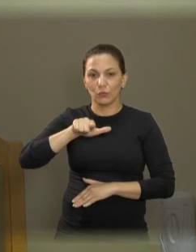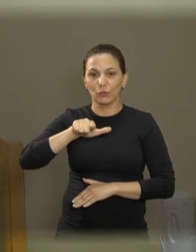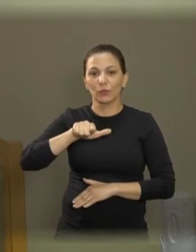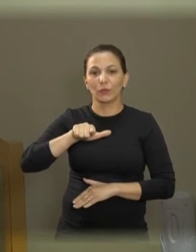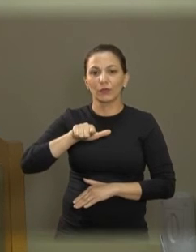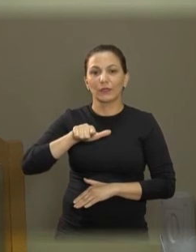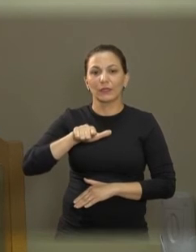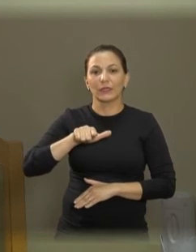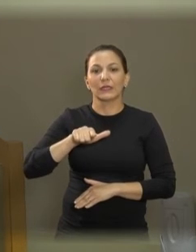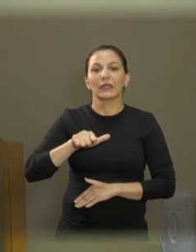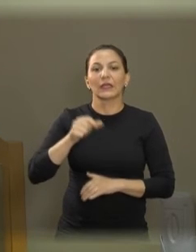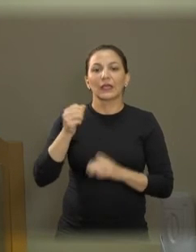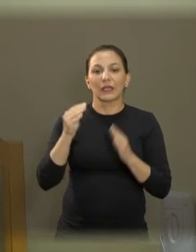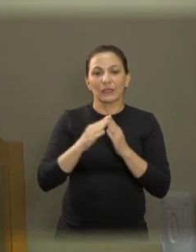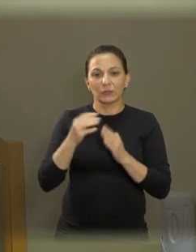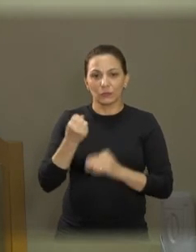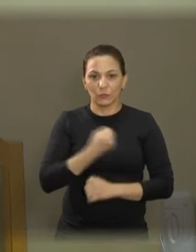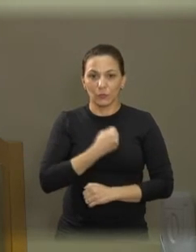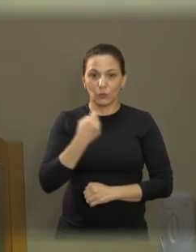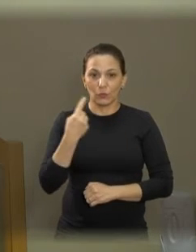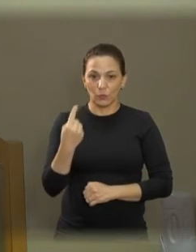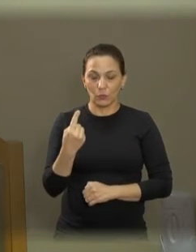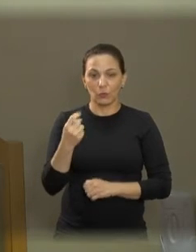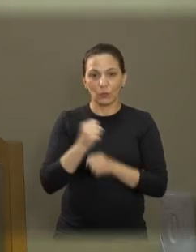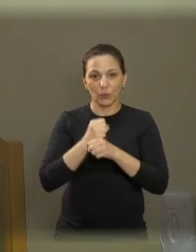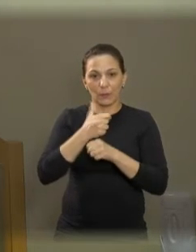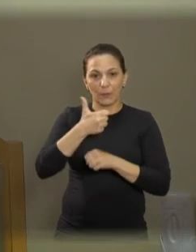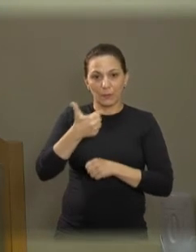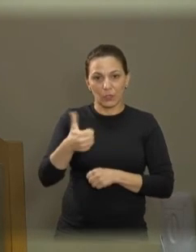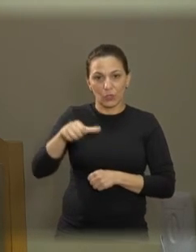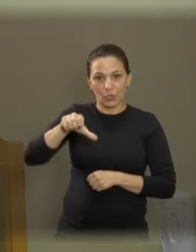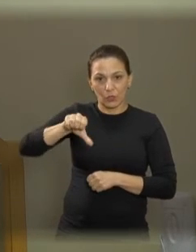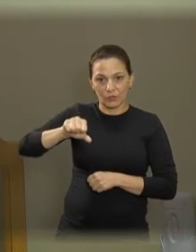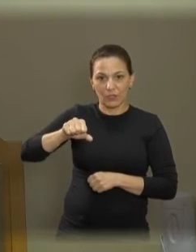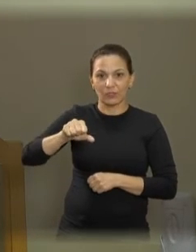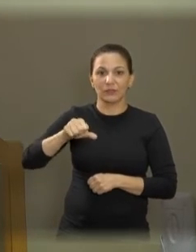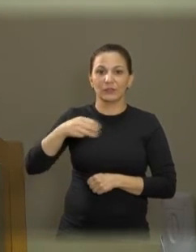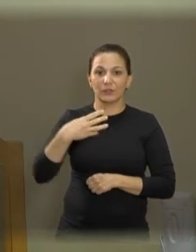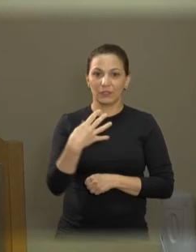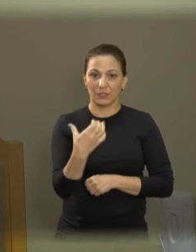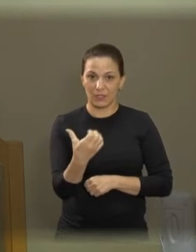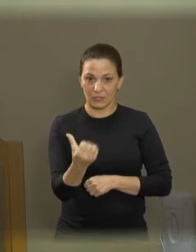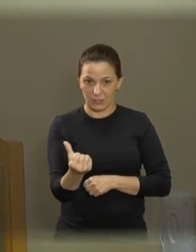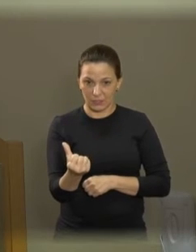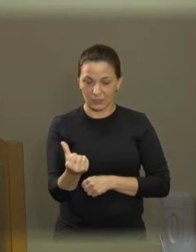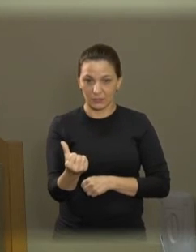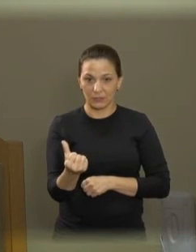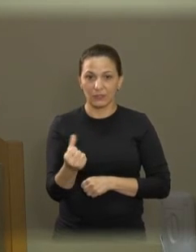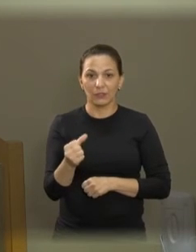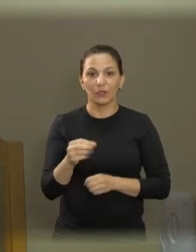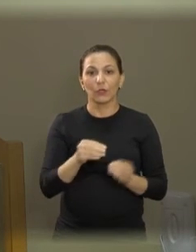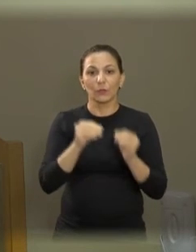1936. E meu pai foi embora para Catanduva porque meu avô trabalhava na CPFL.